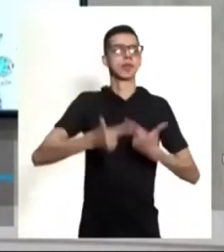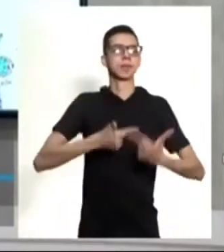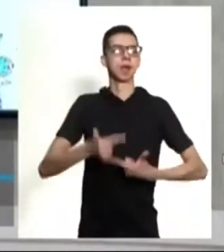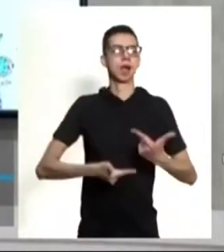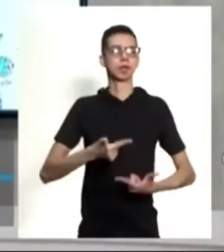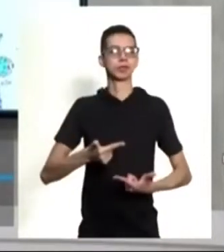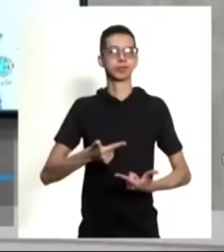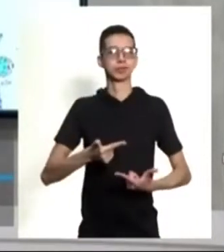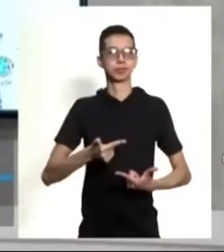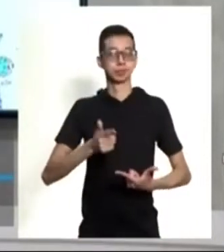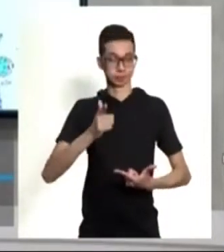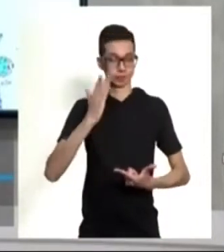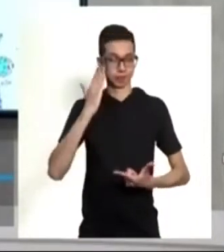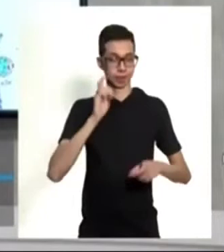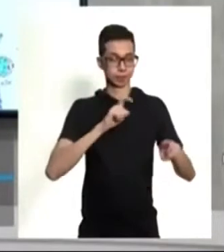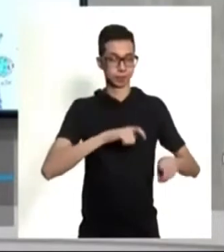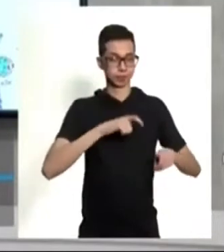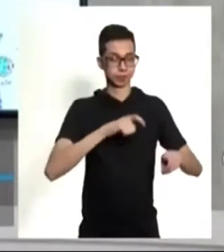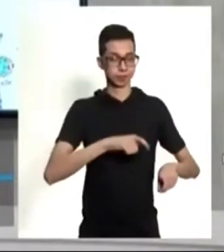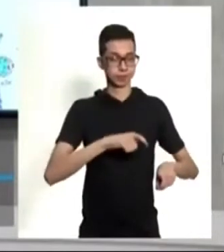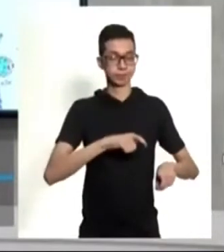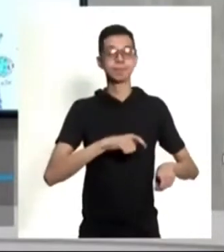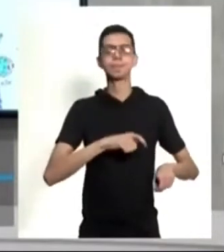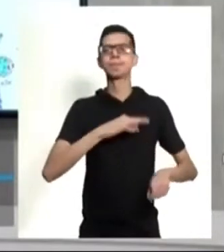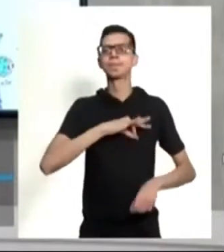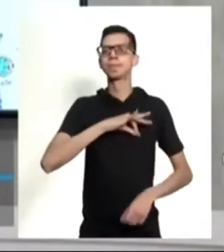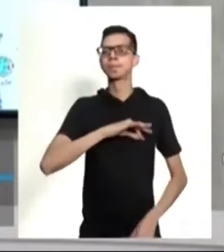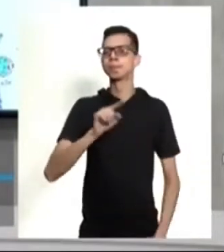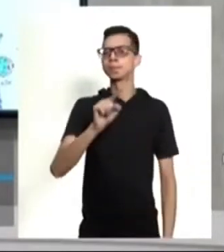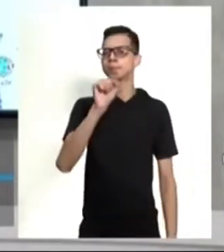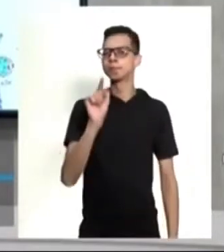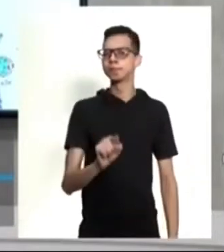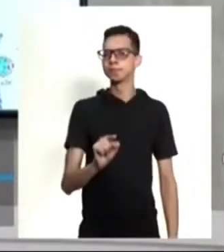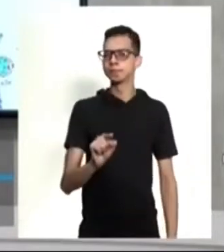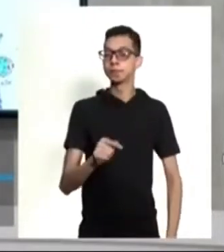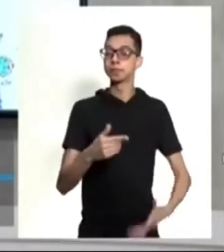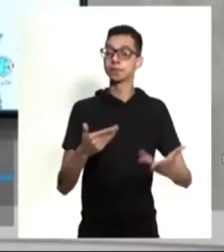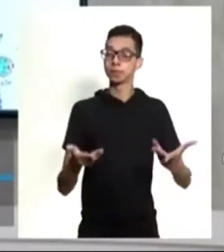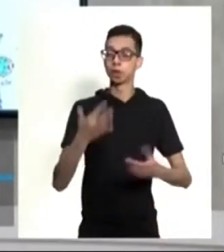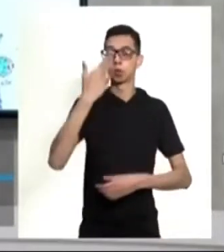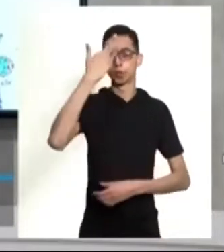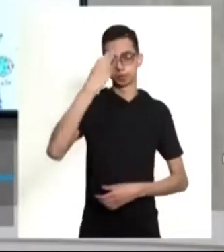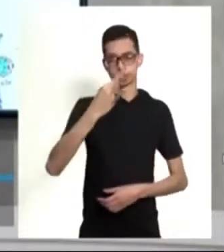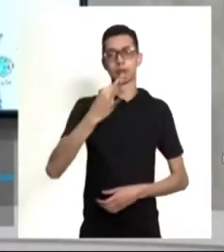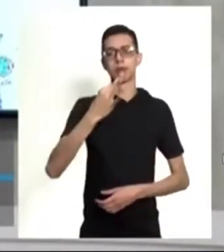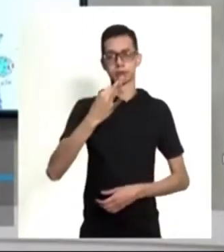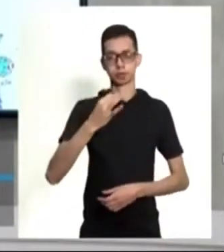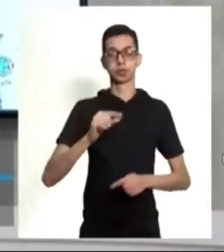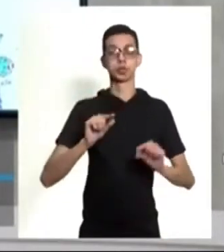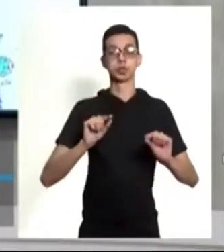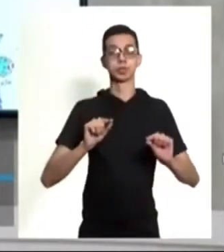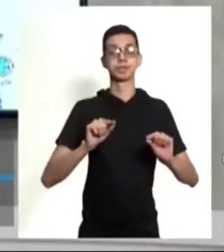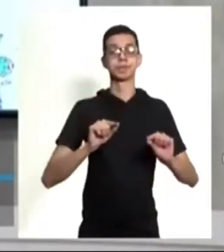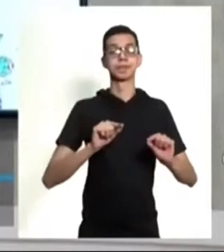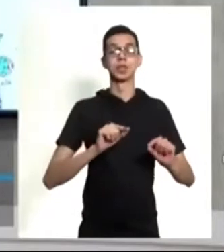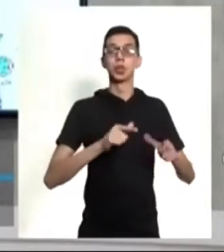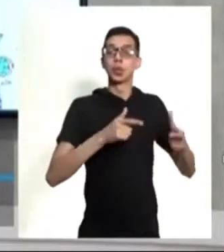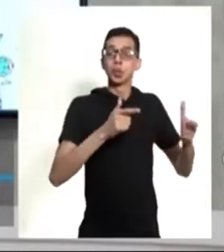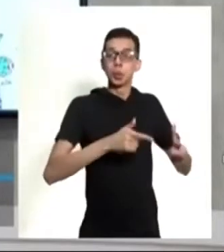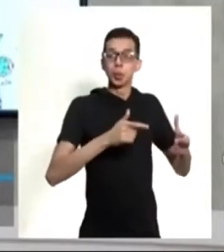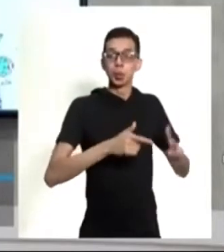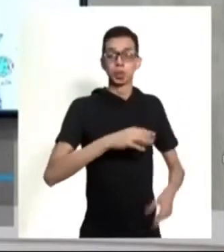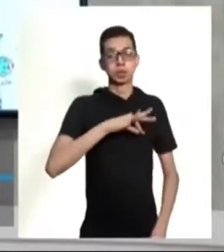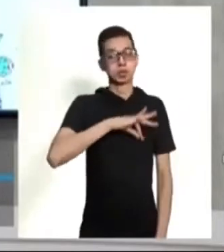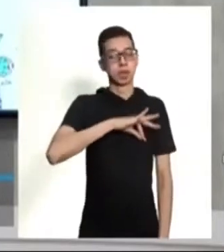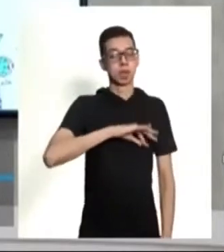dedica? E os salários? Então a gente entende que a concentração fundiária e os baixos salários no campo